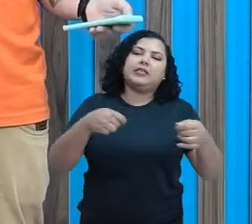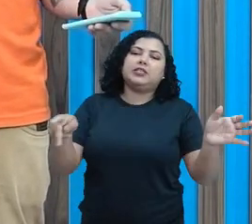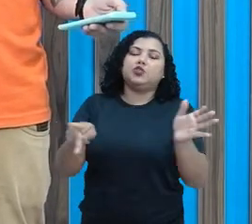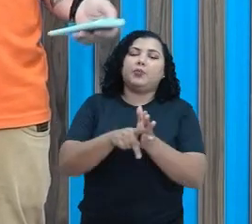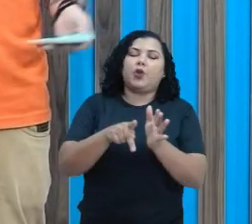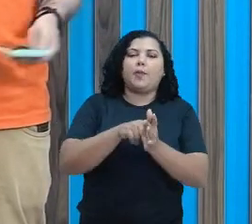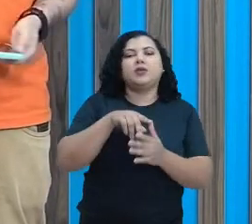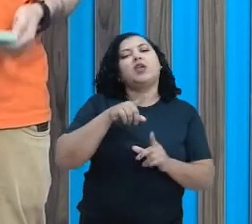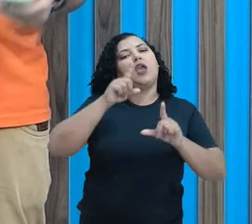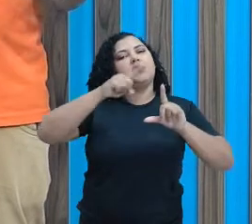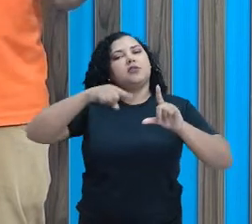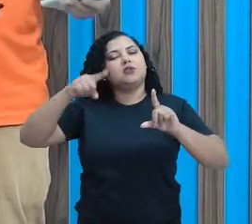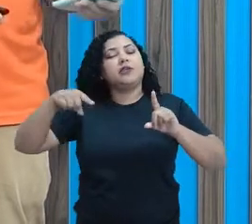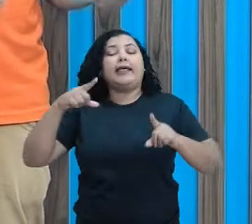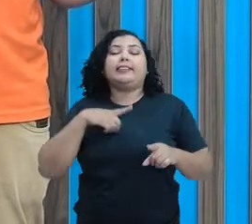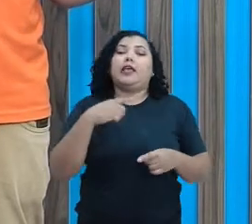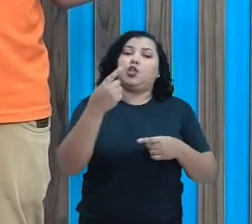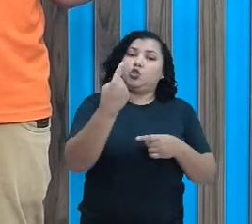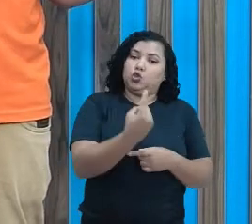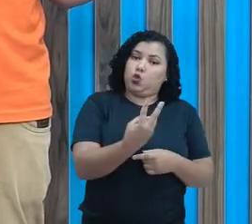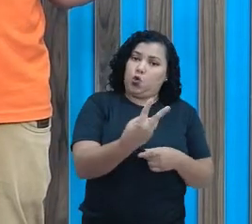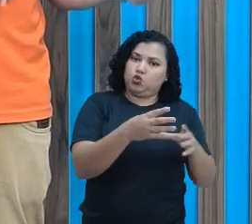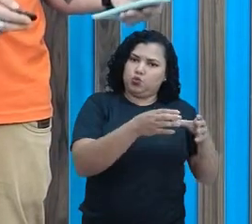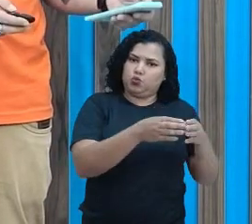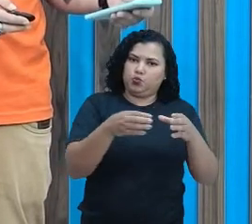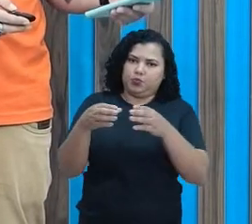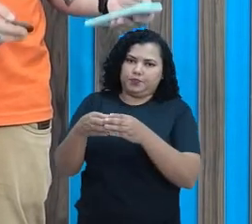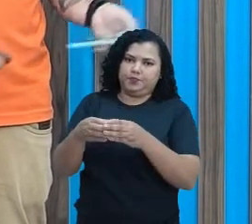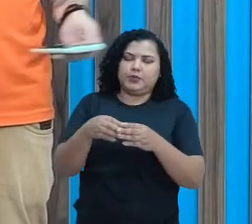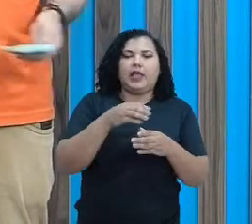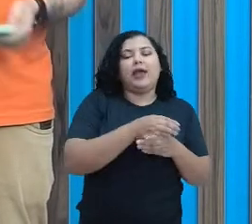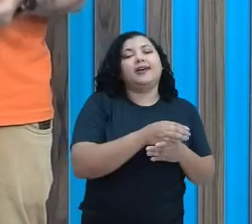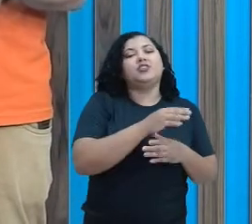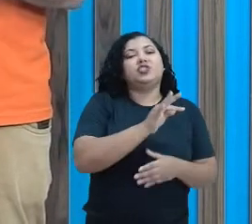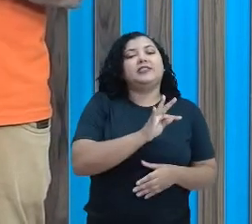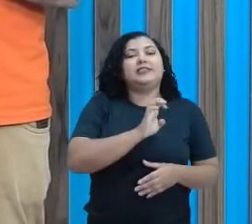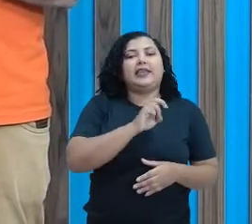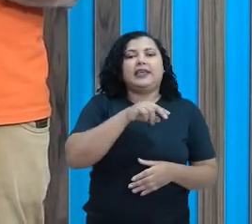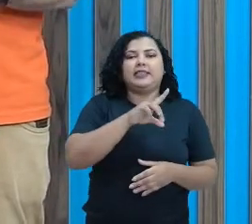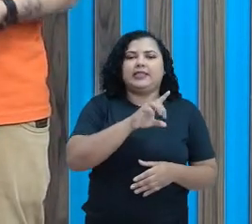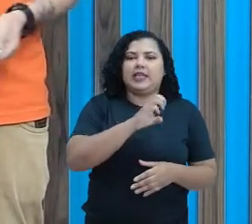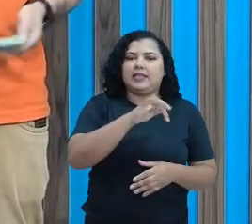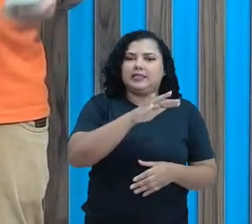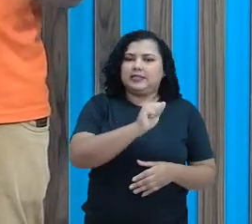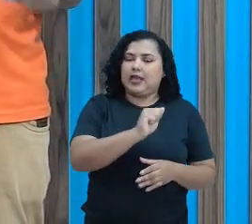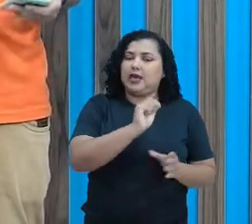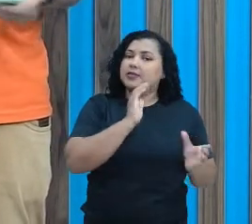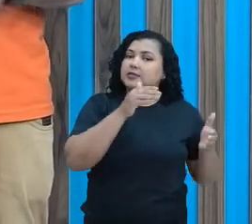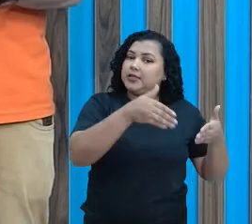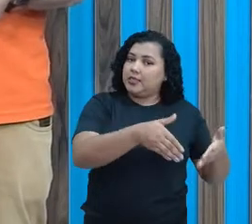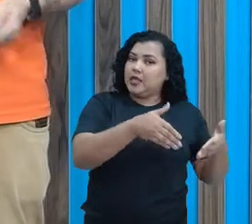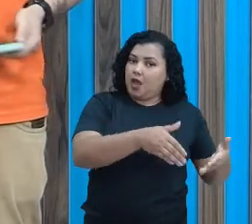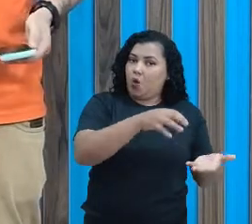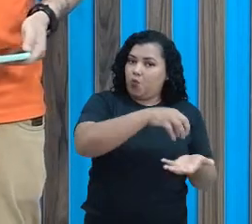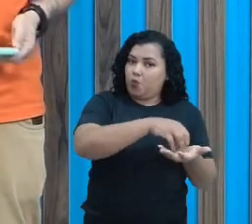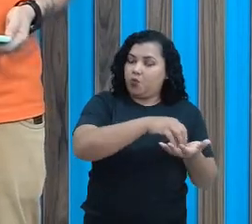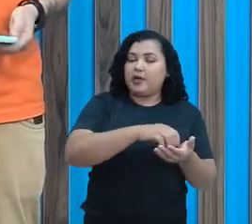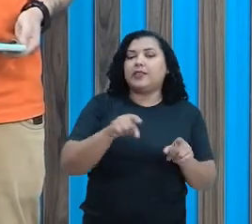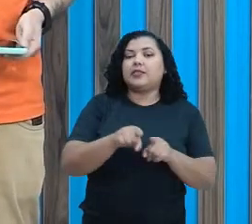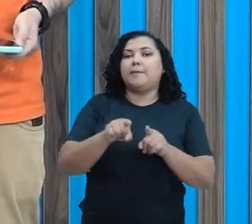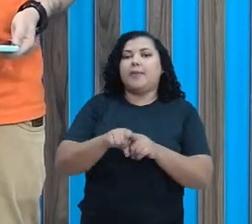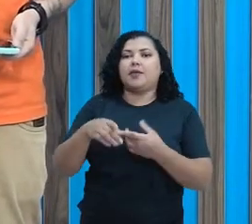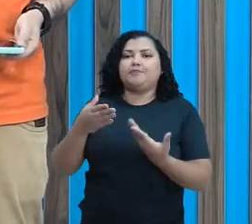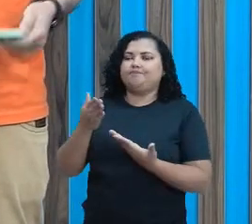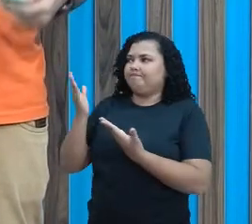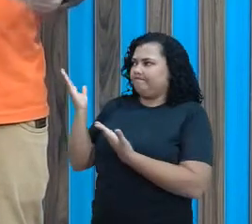de medidas estatísticas, que são as medidas de tendência central e as medidas de dispersão, que é o tema da aula de